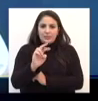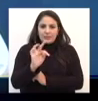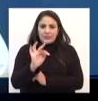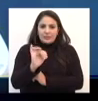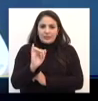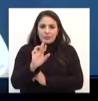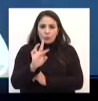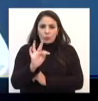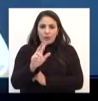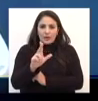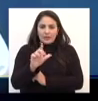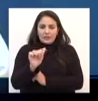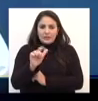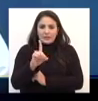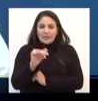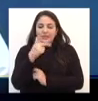algo